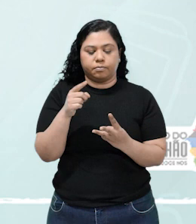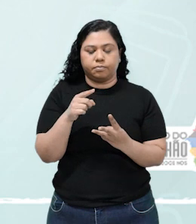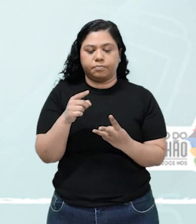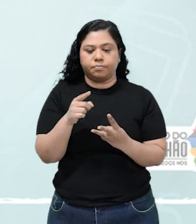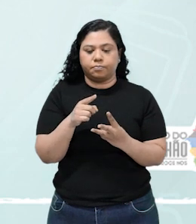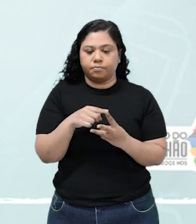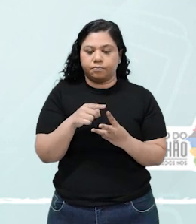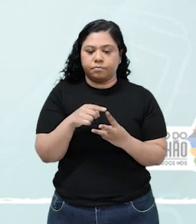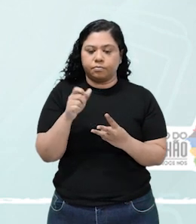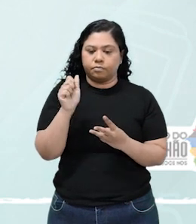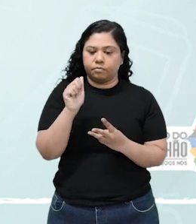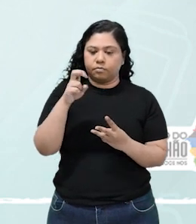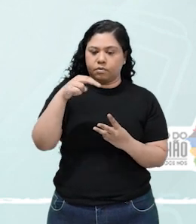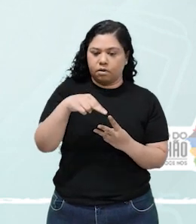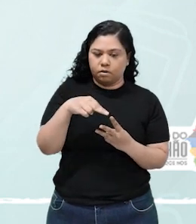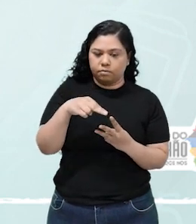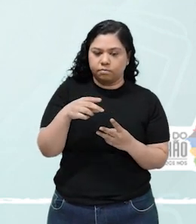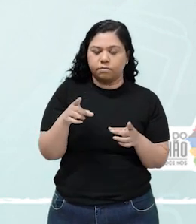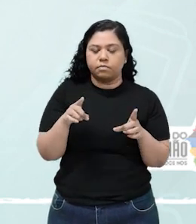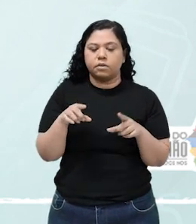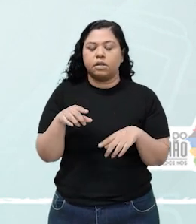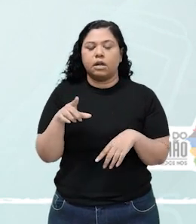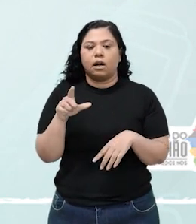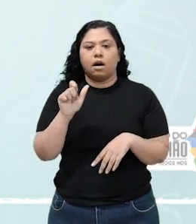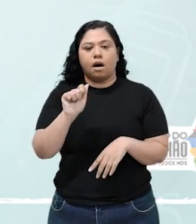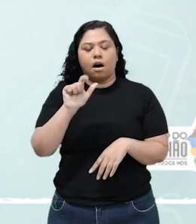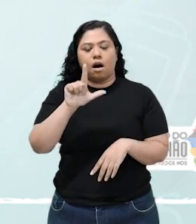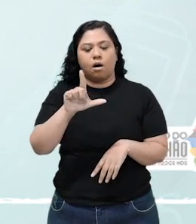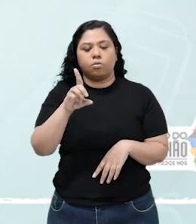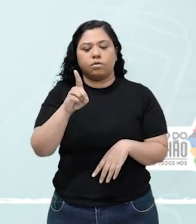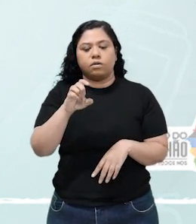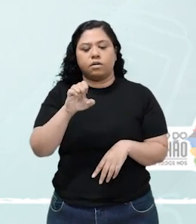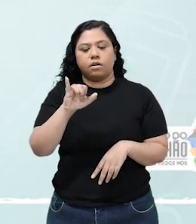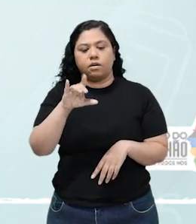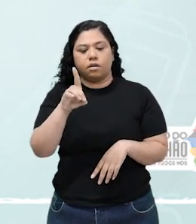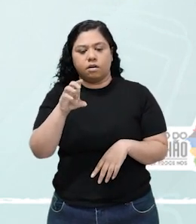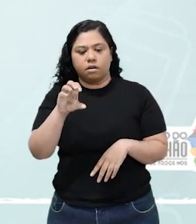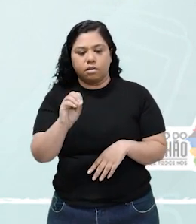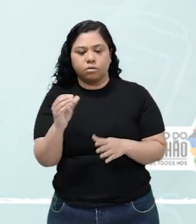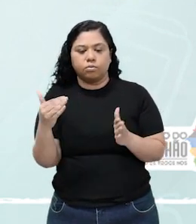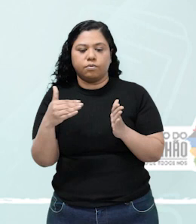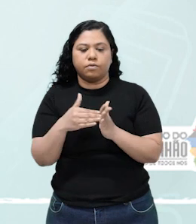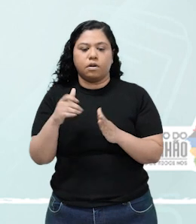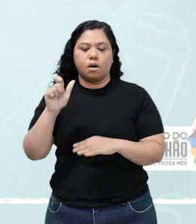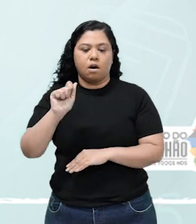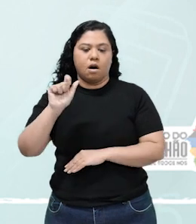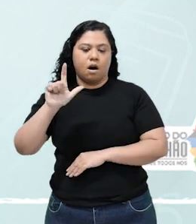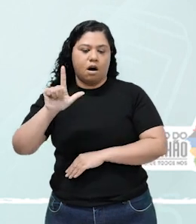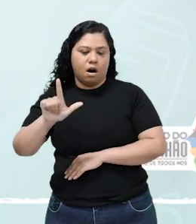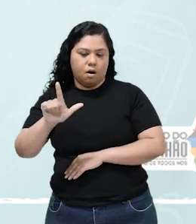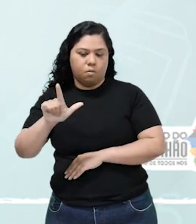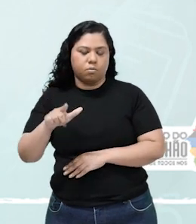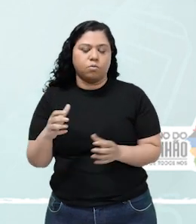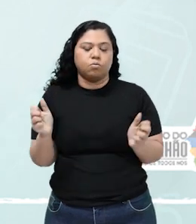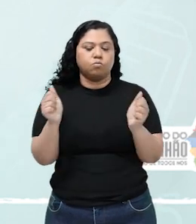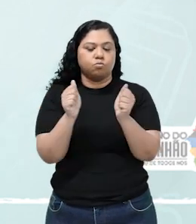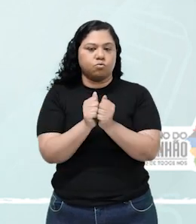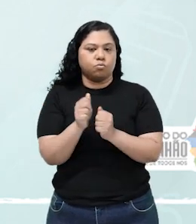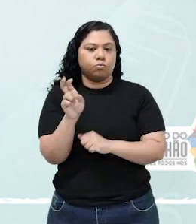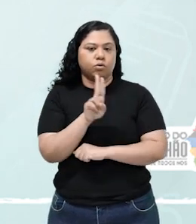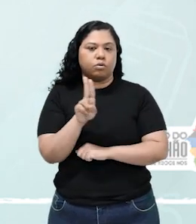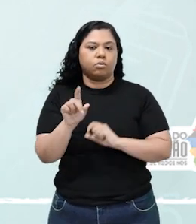E, como ele é um aldeído, a sua terminação é -al. Et mais -an mais -al,